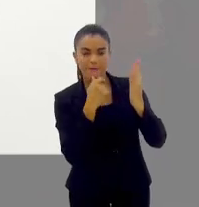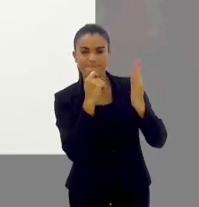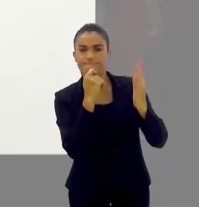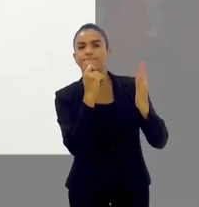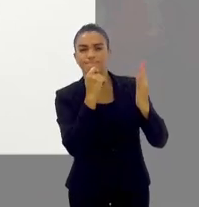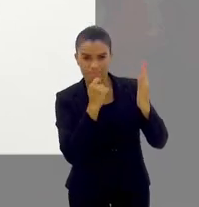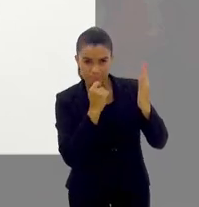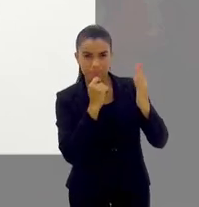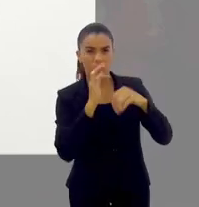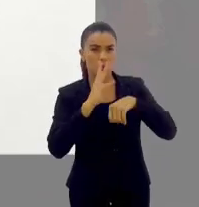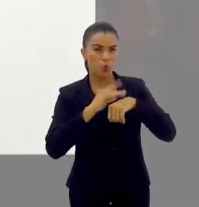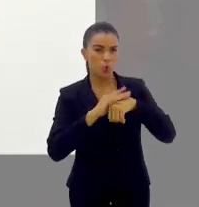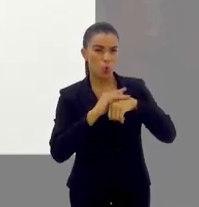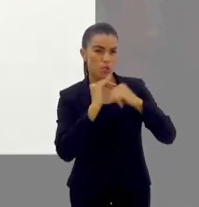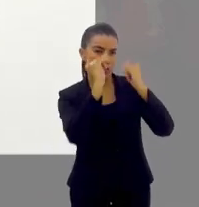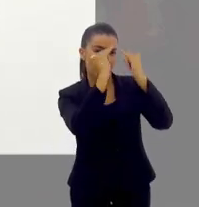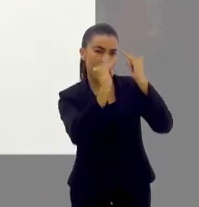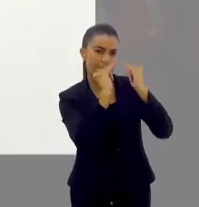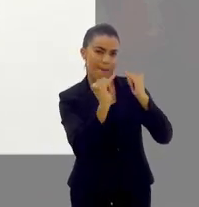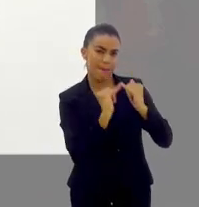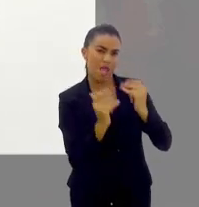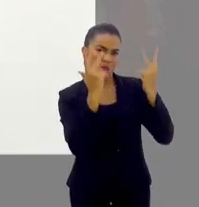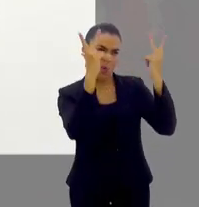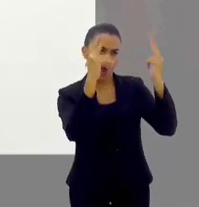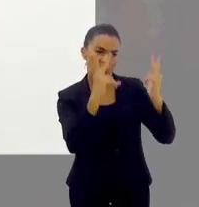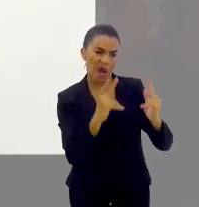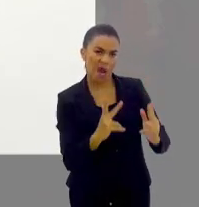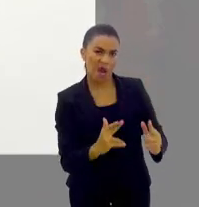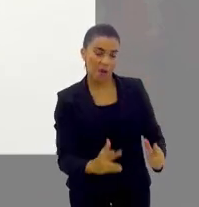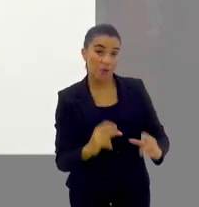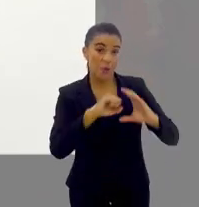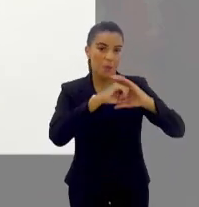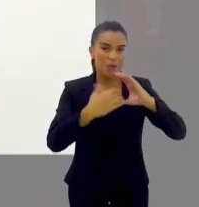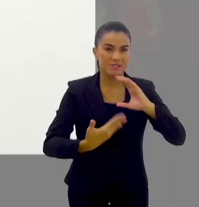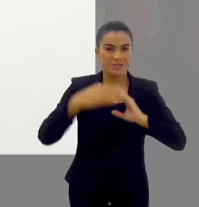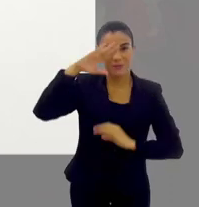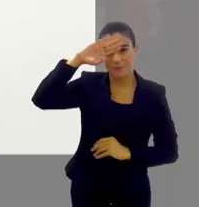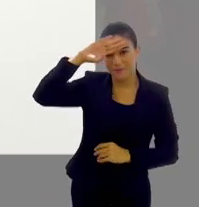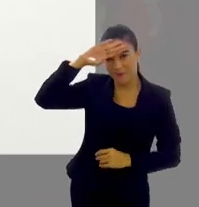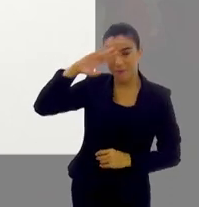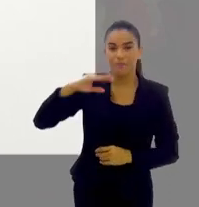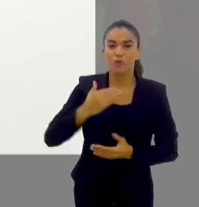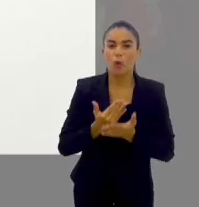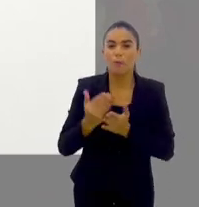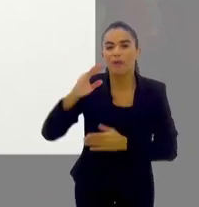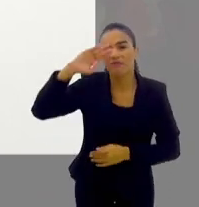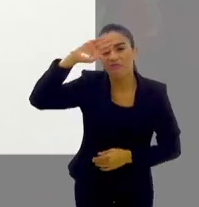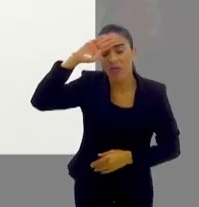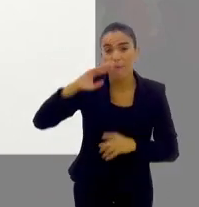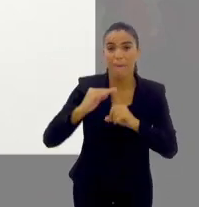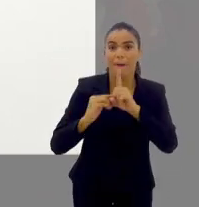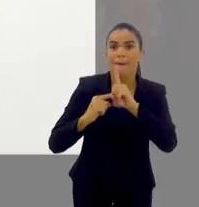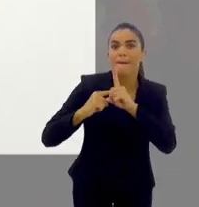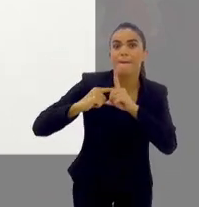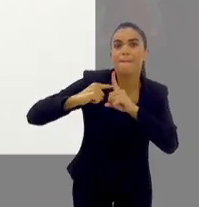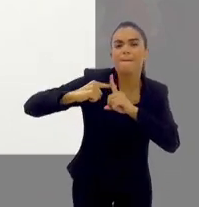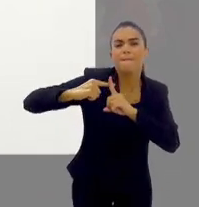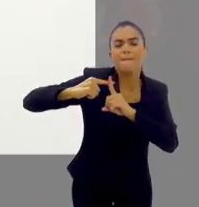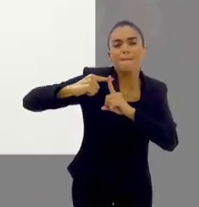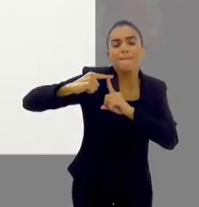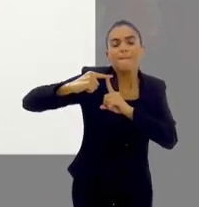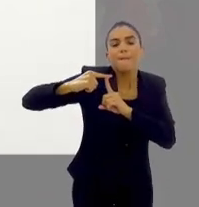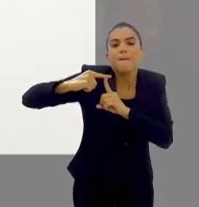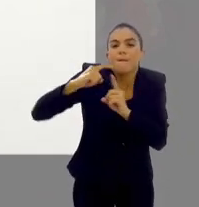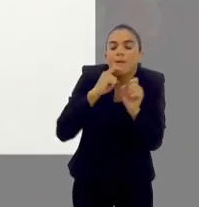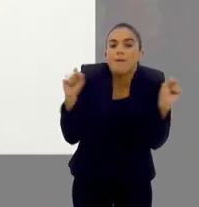dessas doenças que se manifestam de forma muito semelhante, né? Uma síndrome febril, ou seja, começa com uma febre alta, tá?